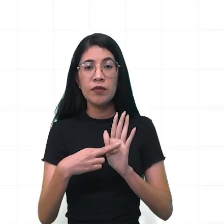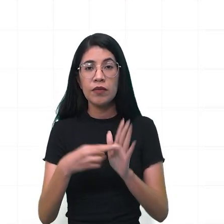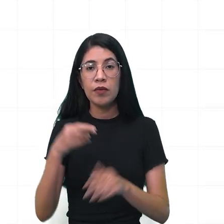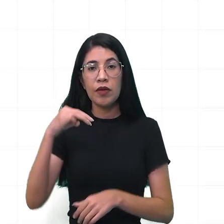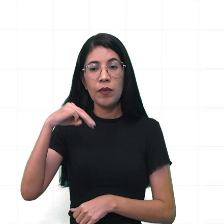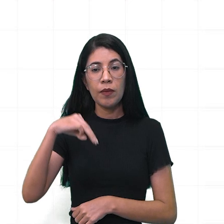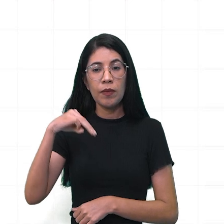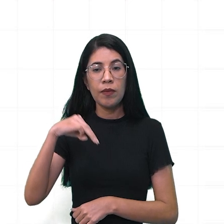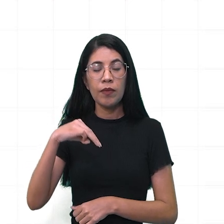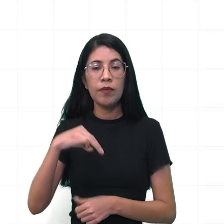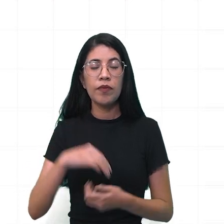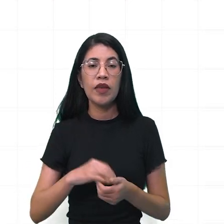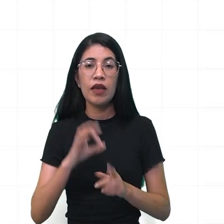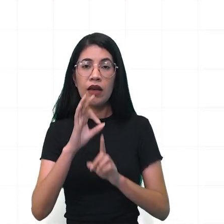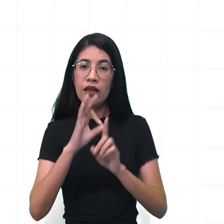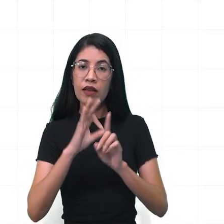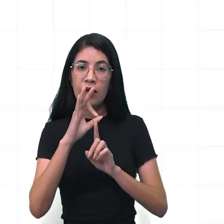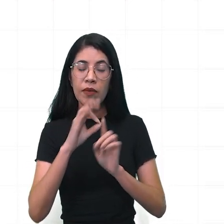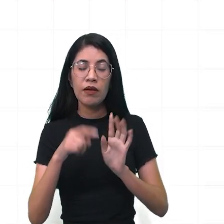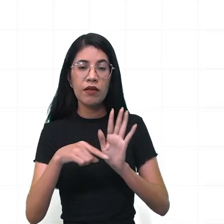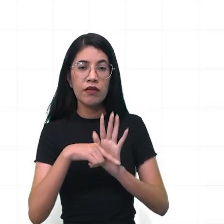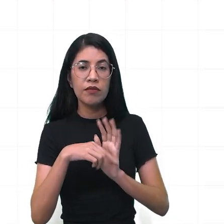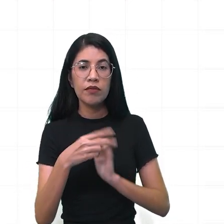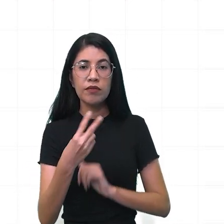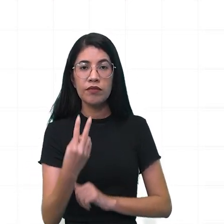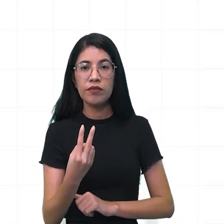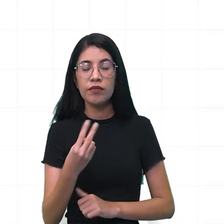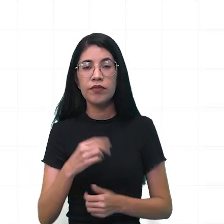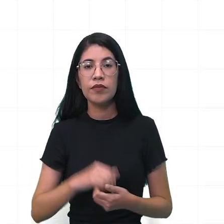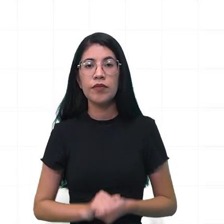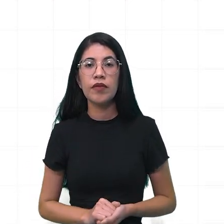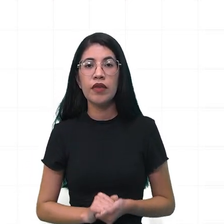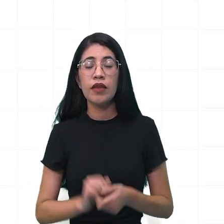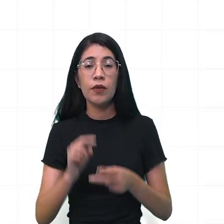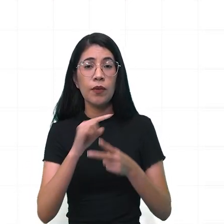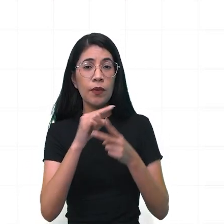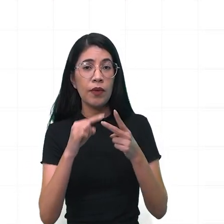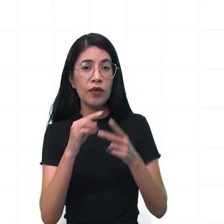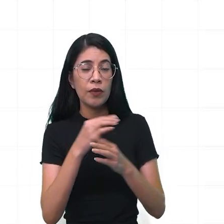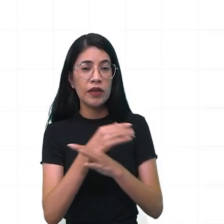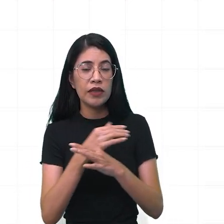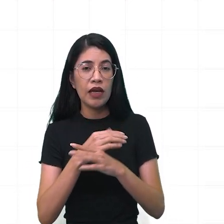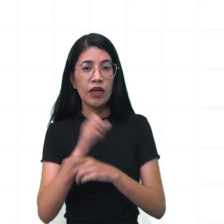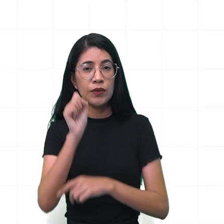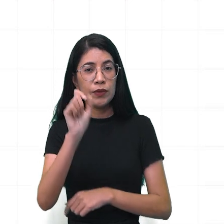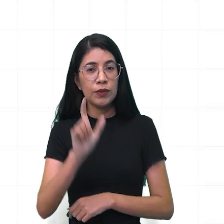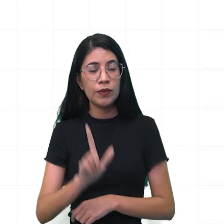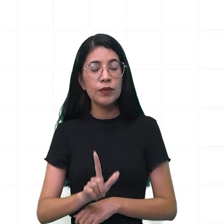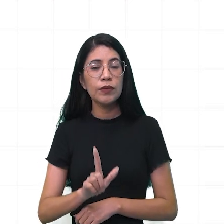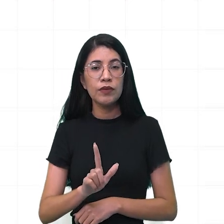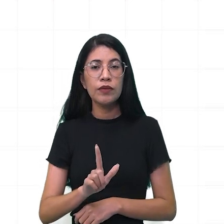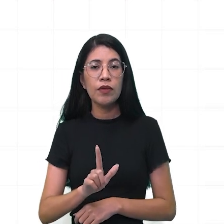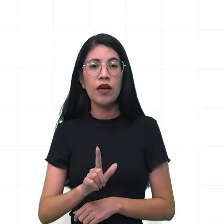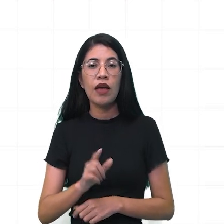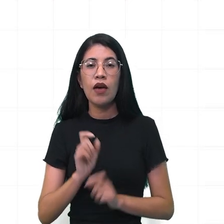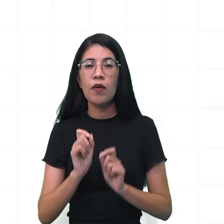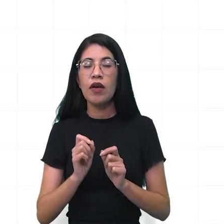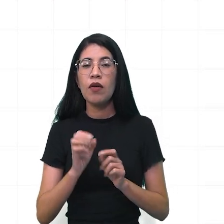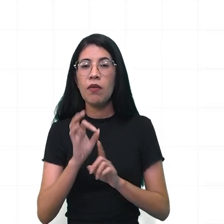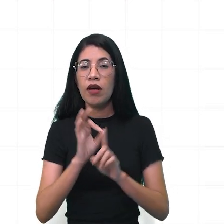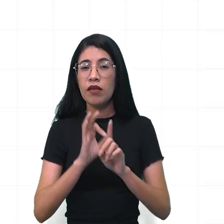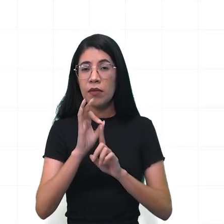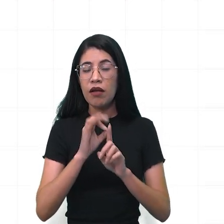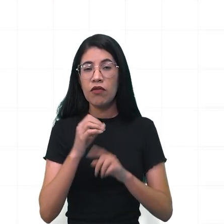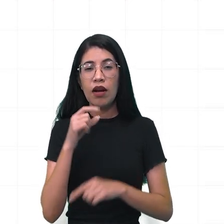M, a temperatura dessa cidade aí, ó, -2. Então, as duas cidades aí do sul do Brasil está uma